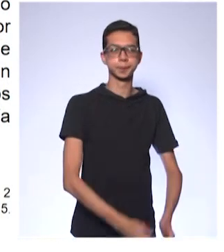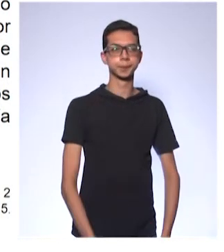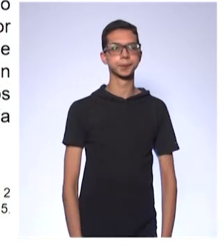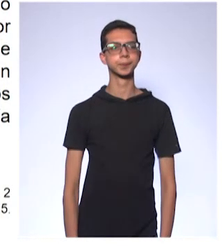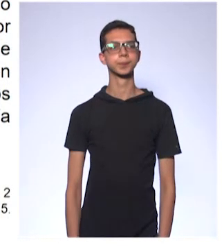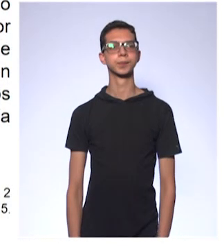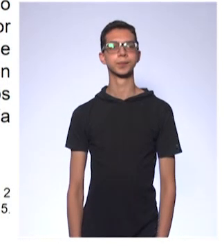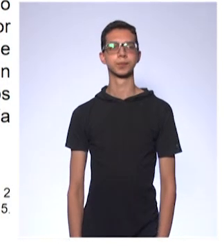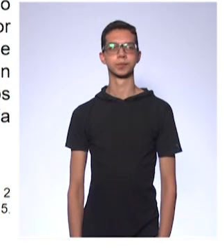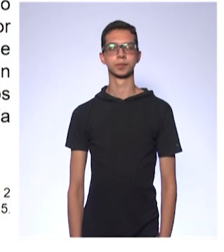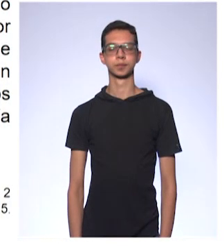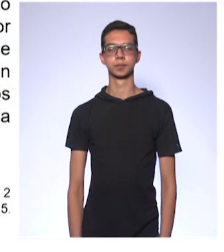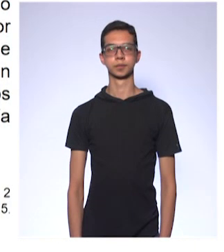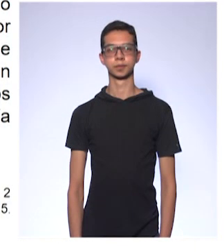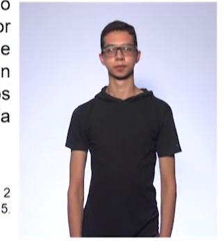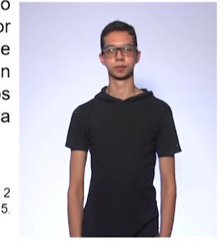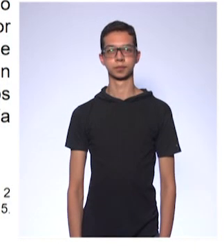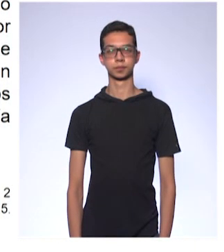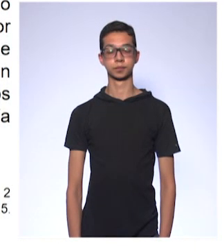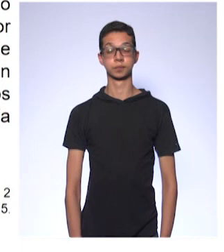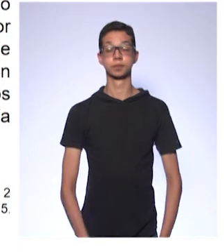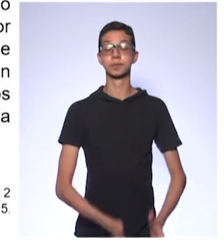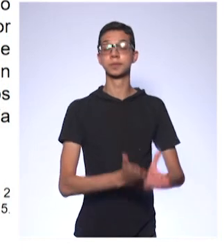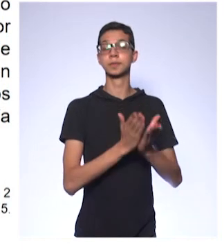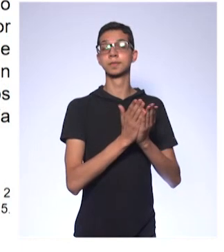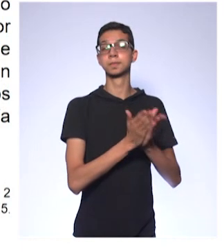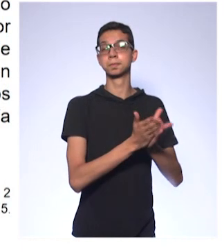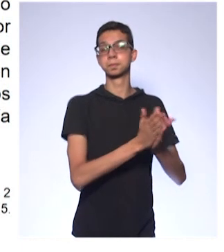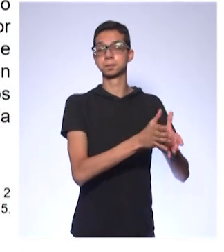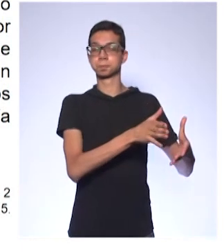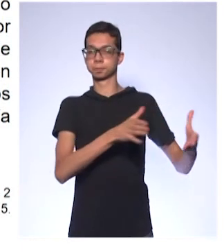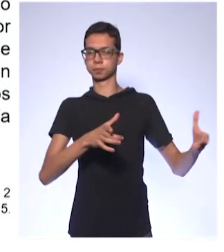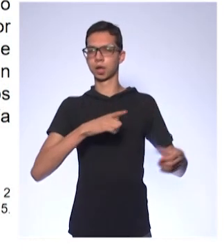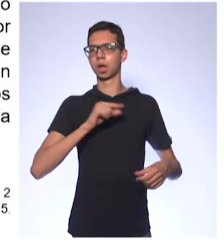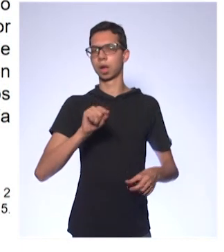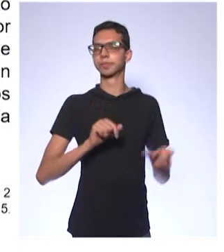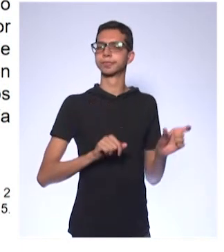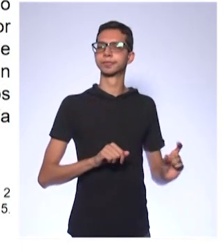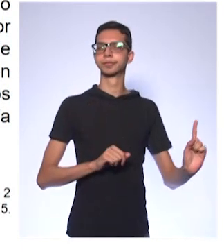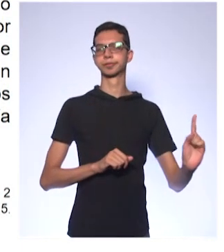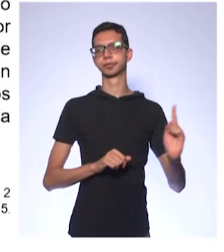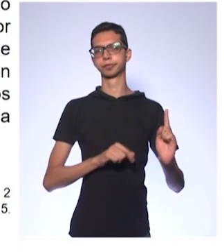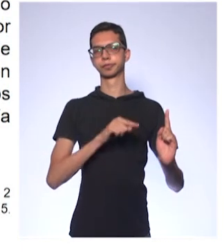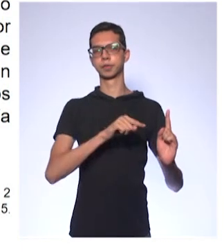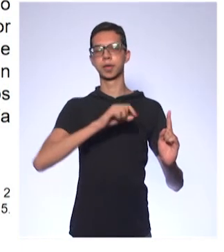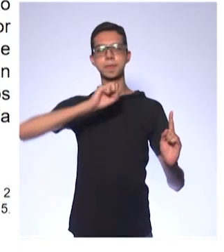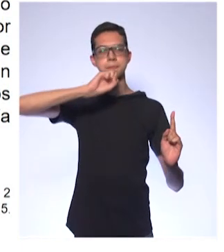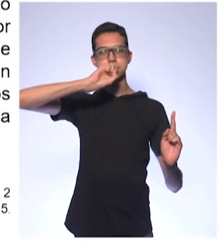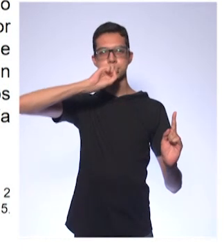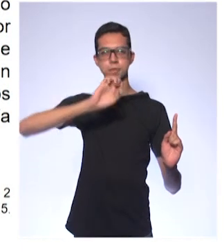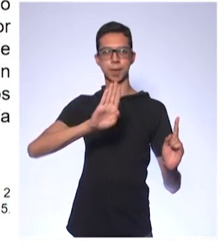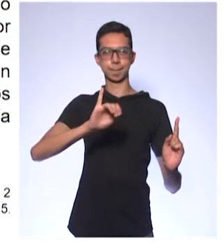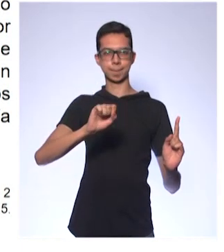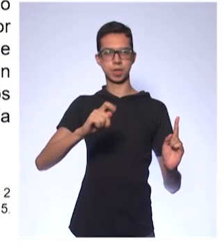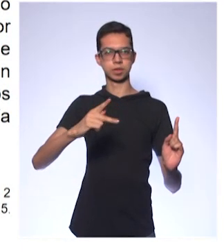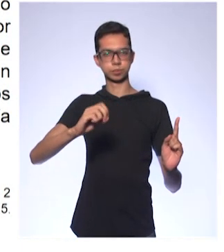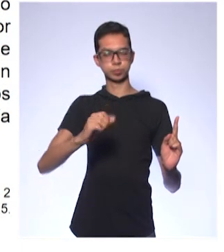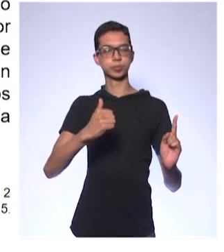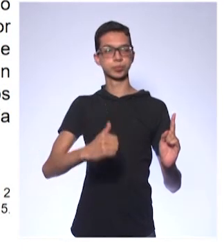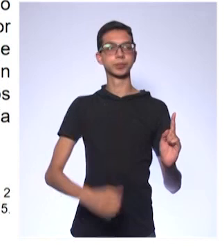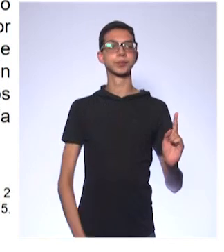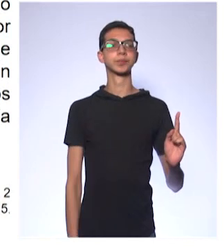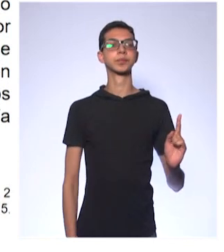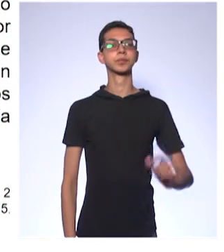E nesse barco vinha o bispo, uma autoridade religiosa e tal. Havia sonhado, nesse dia, né?